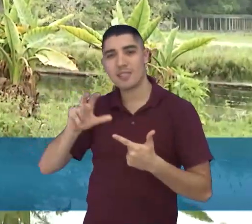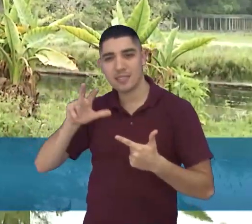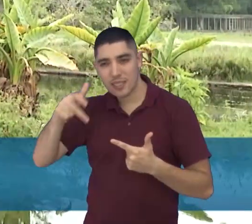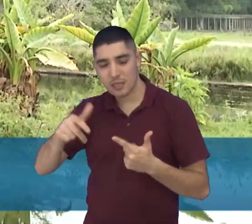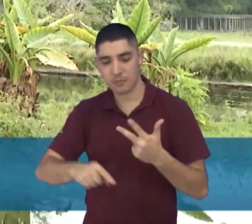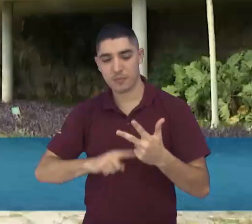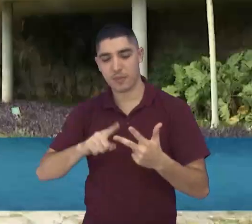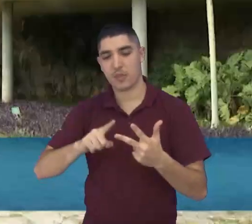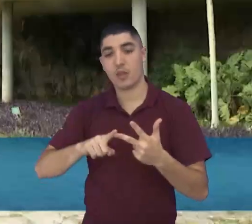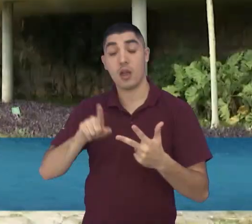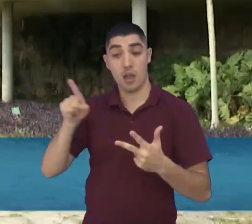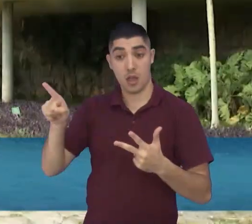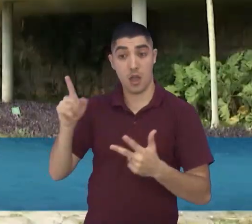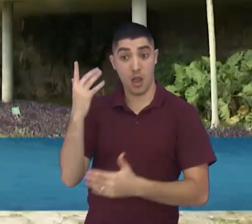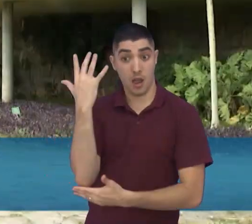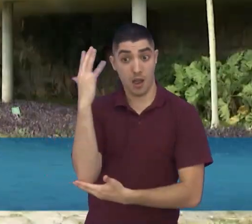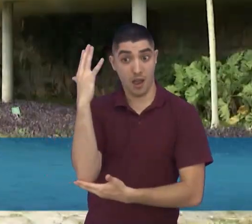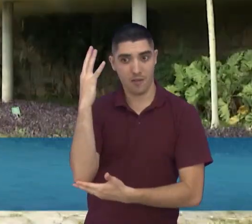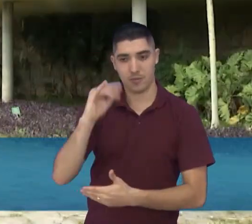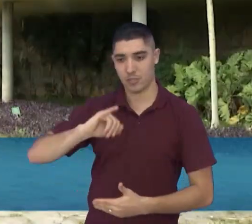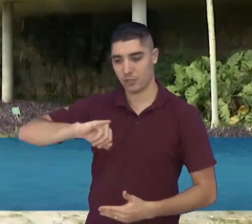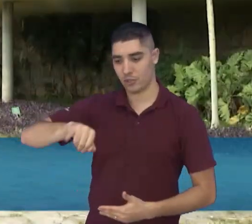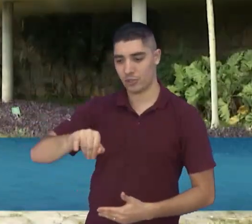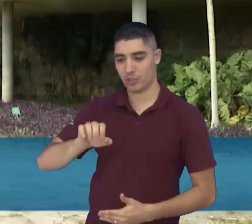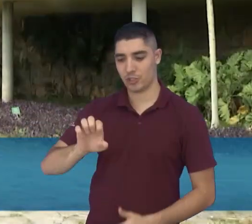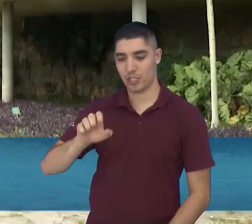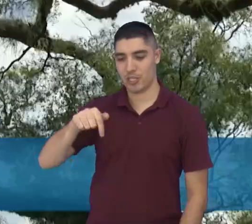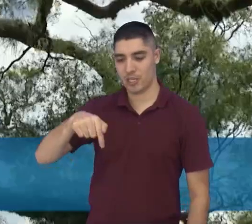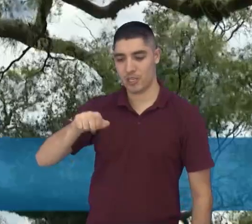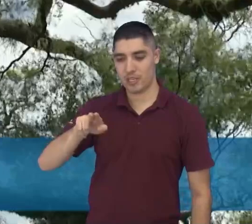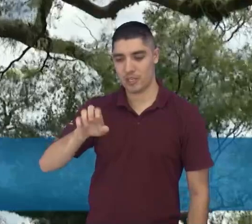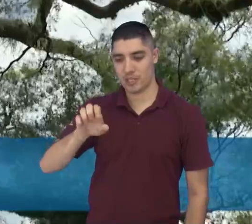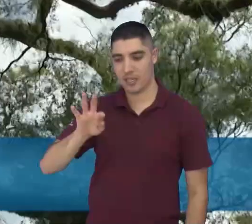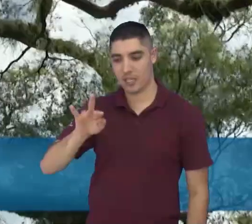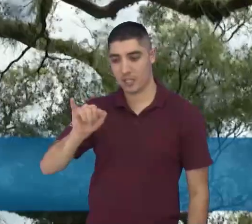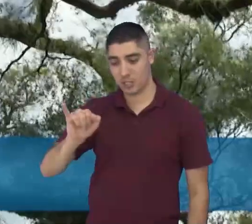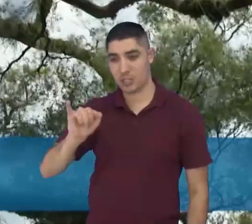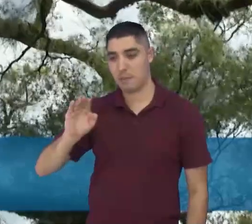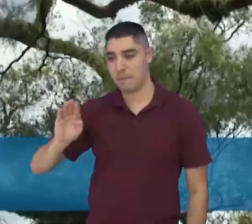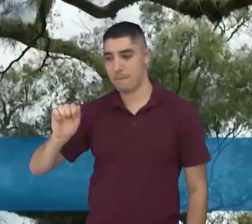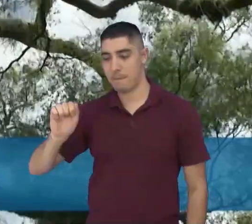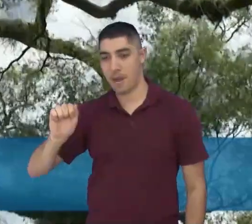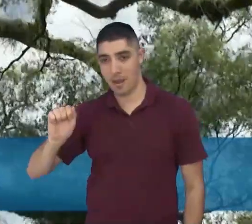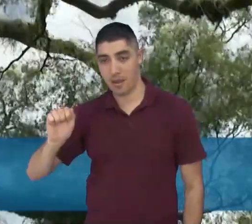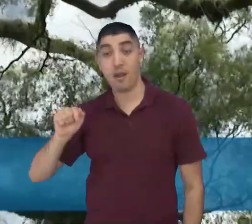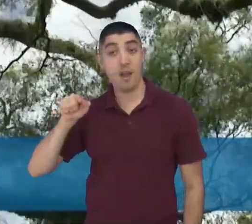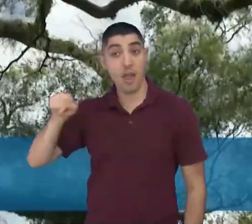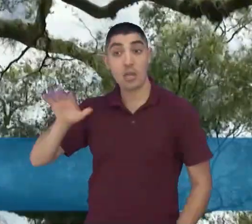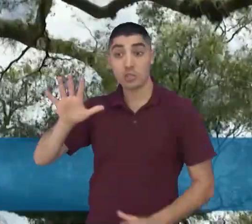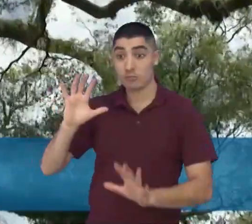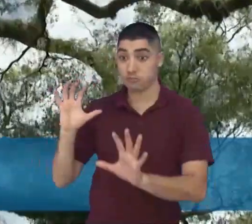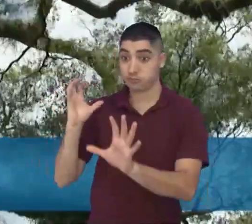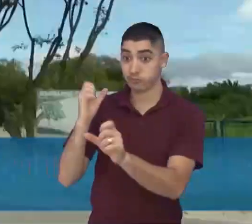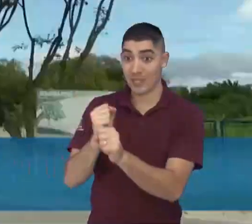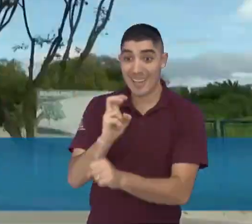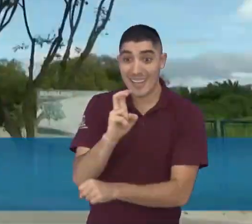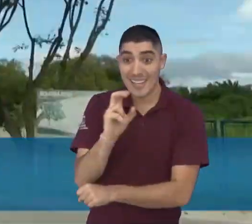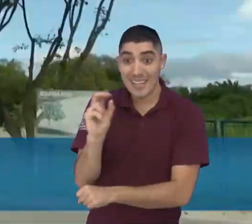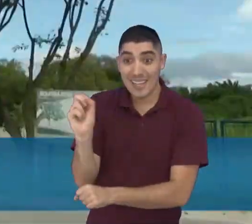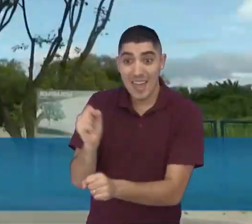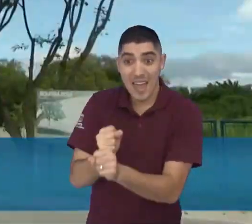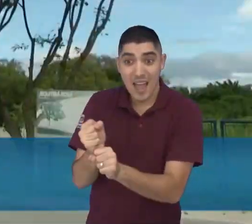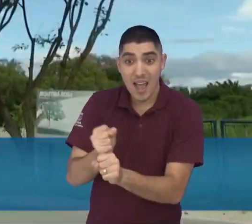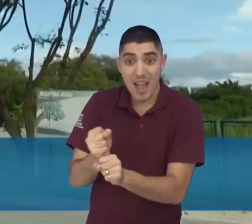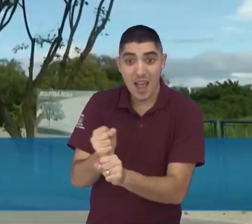Jequitibá, mais pessoas deveriam saber que aquilo ali tem 500 anos. Está ao mesmo tempo da história do